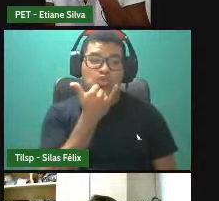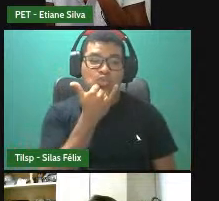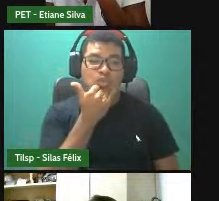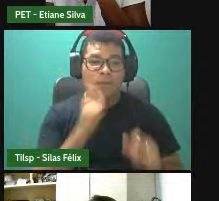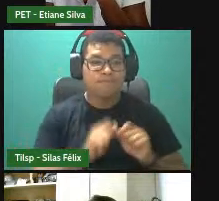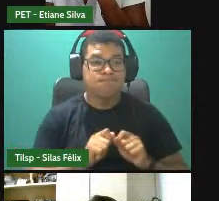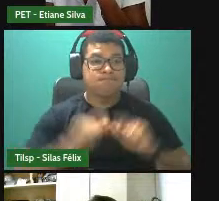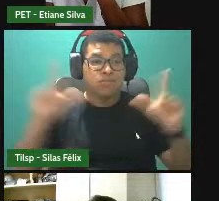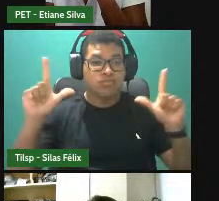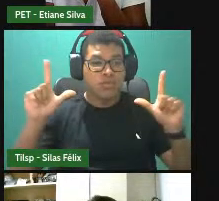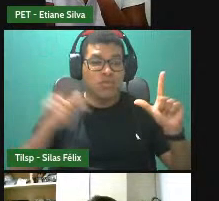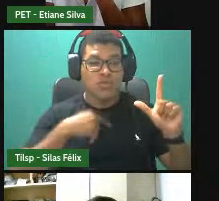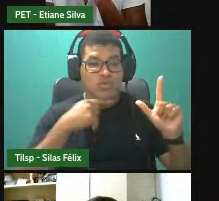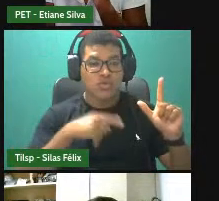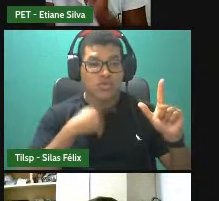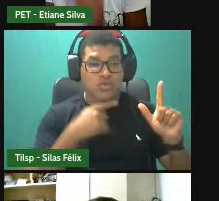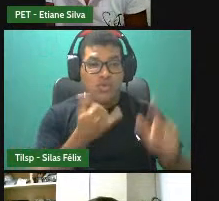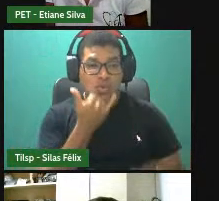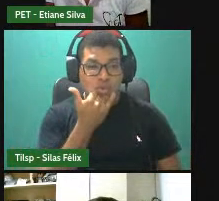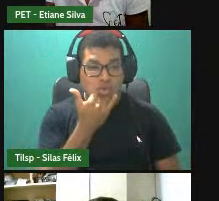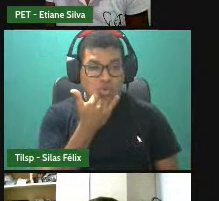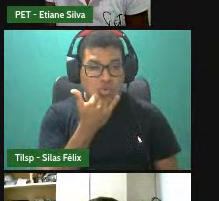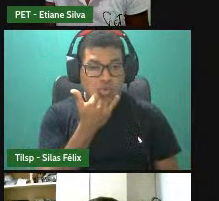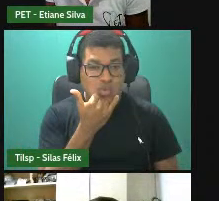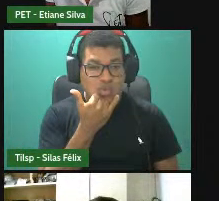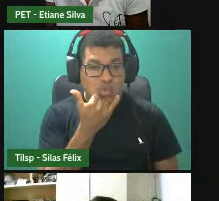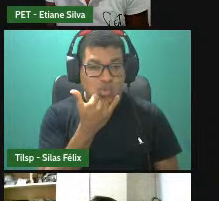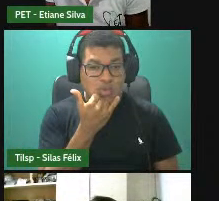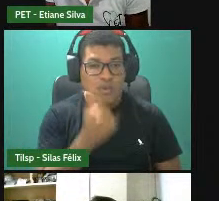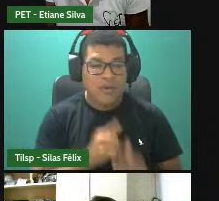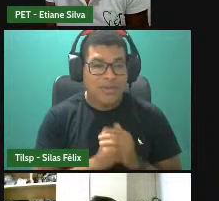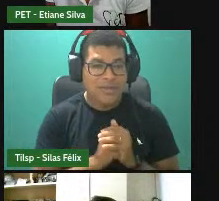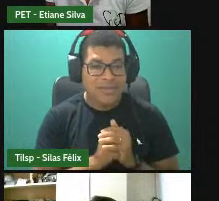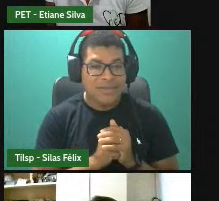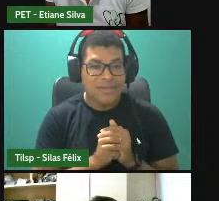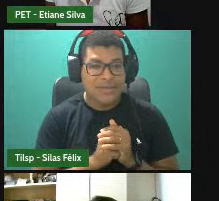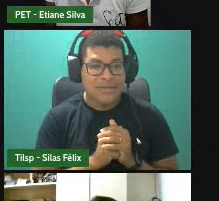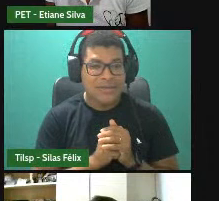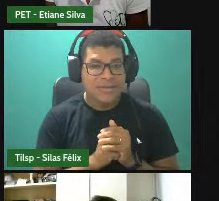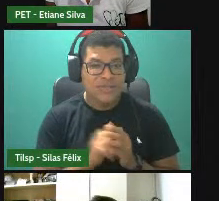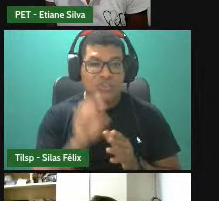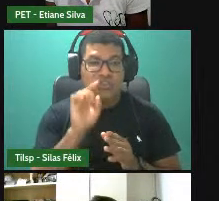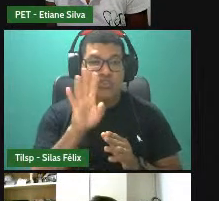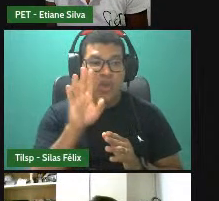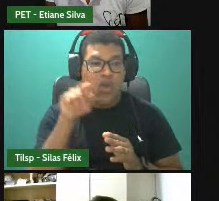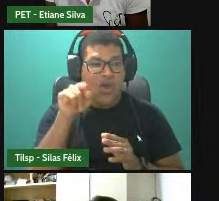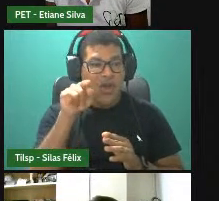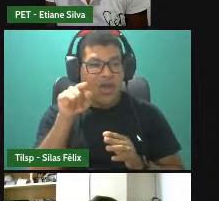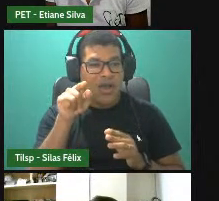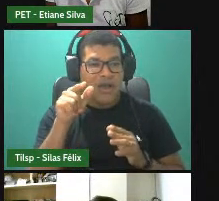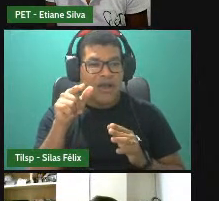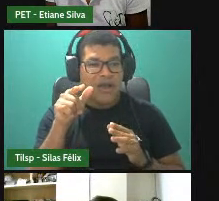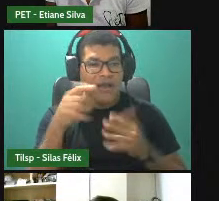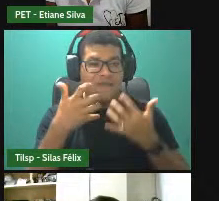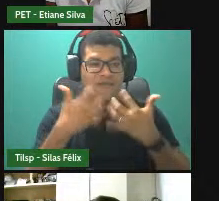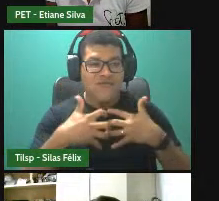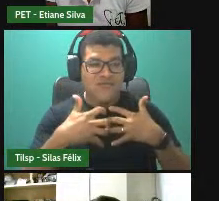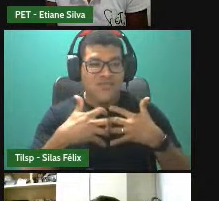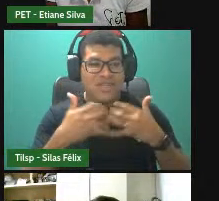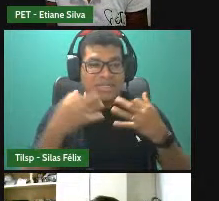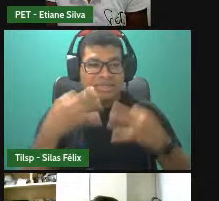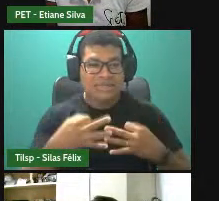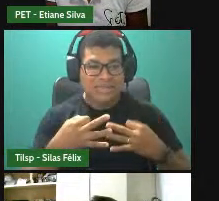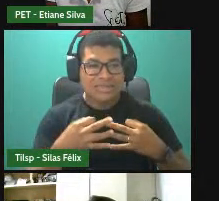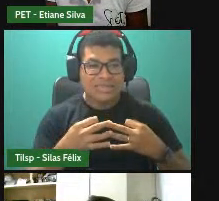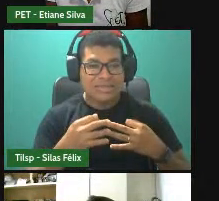em janela, gente. Que vocês mesmo pediram para a gente colocar. Ele só funciona em compartilhamento se for